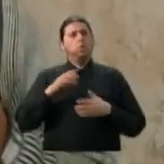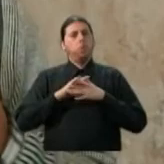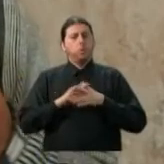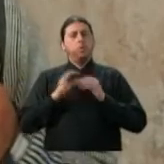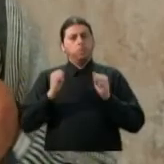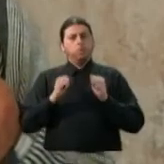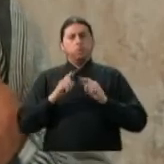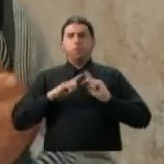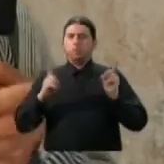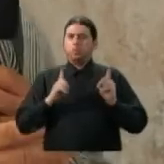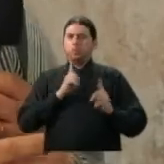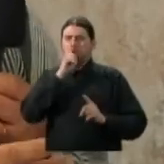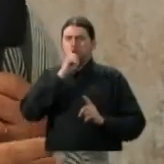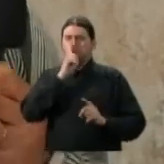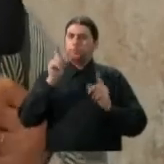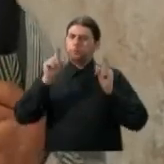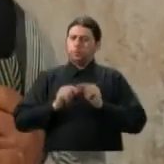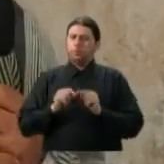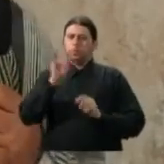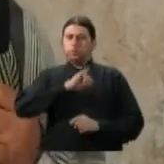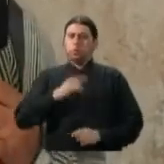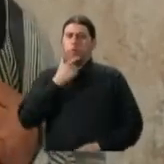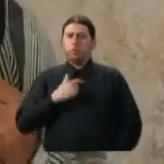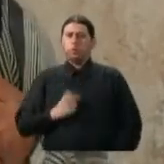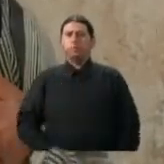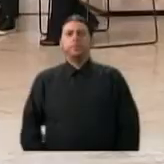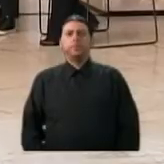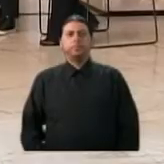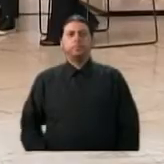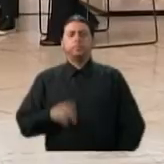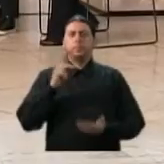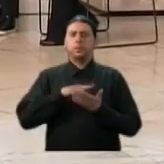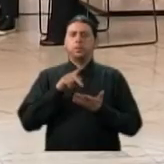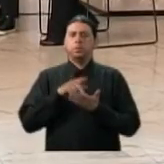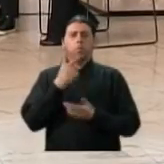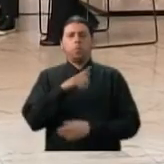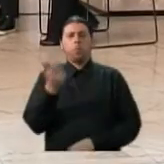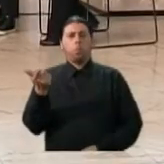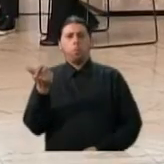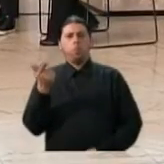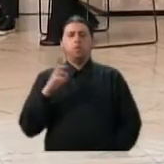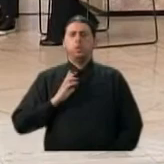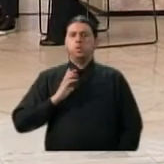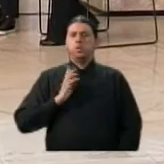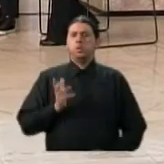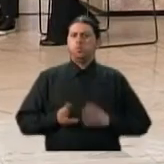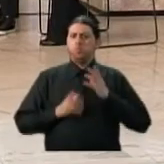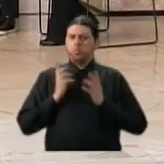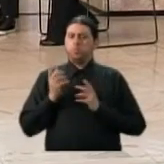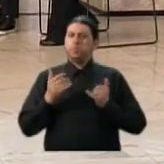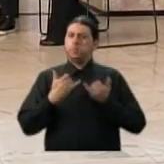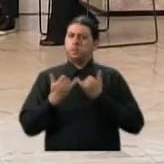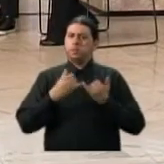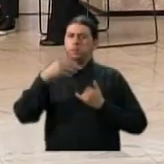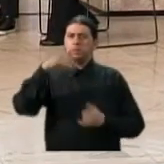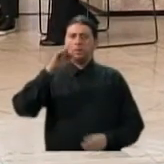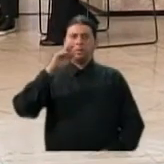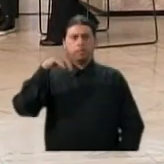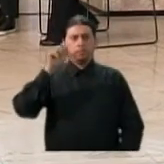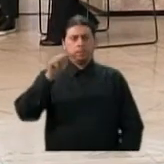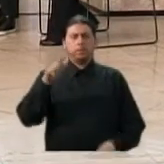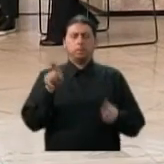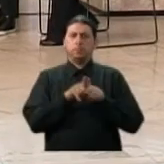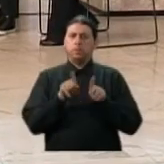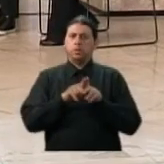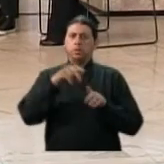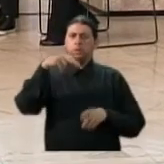Podemos, mas o risco diminui. Eu acho que isso que é importante. Mas, na verdade, não houve reação. As gurias, pelo menos a Mariana, nem a Nicole, não houve